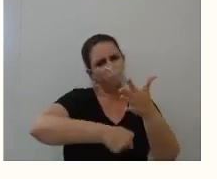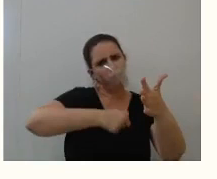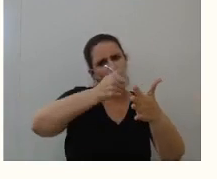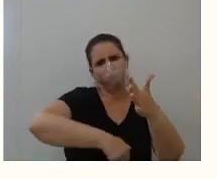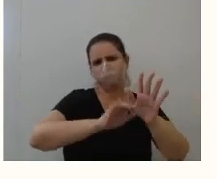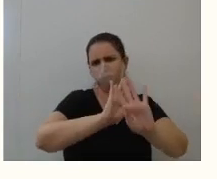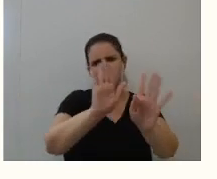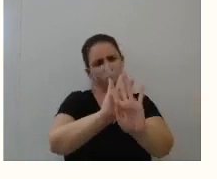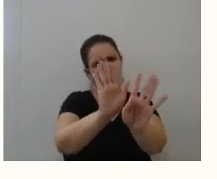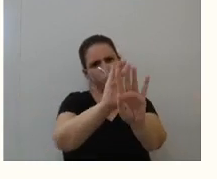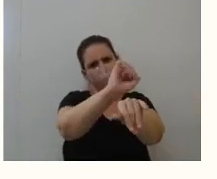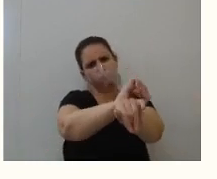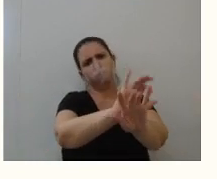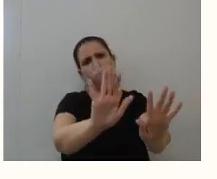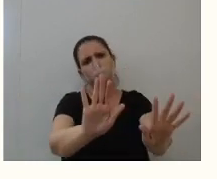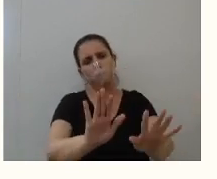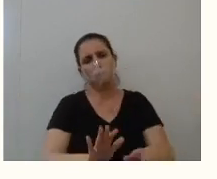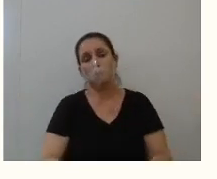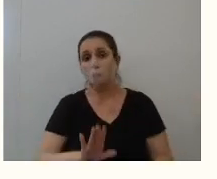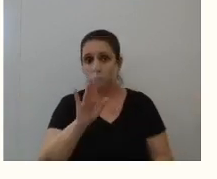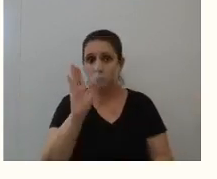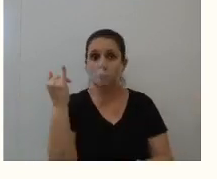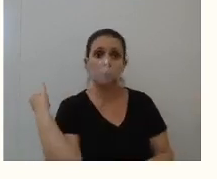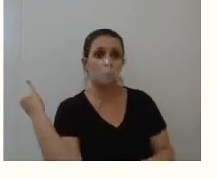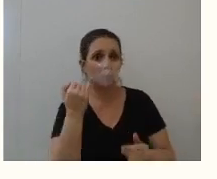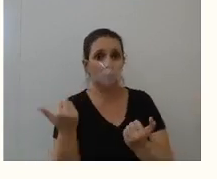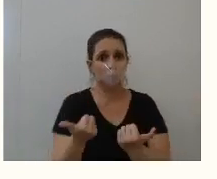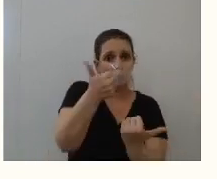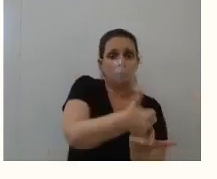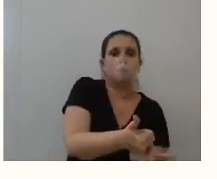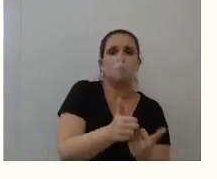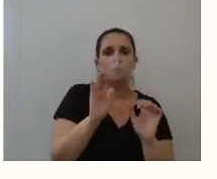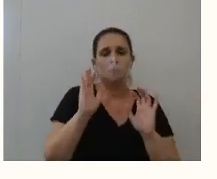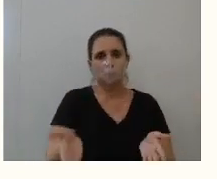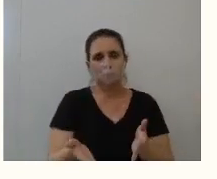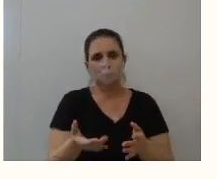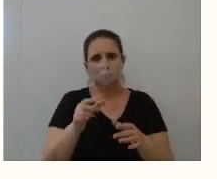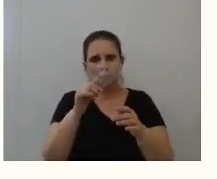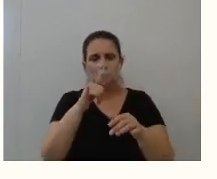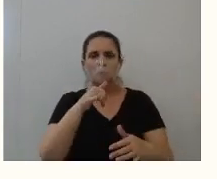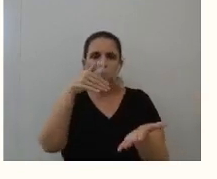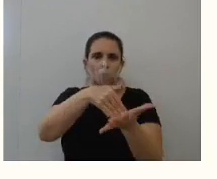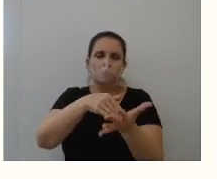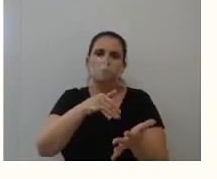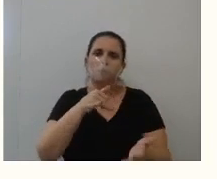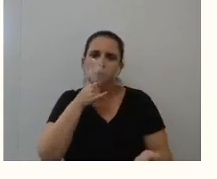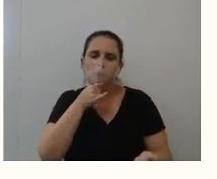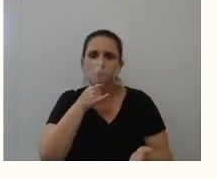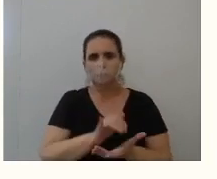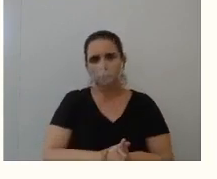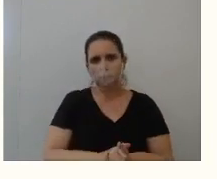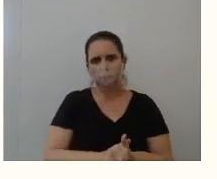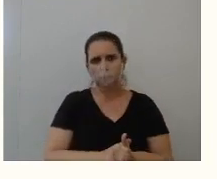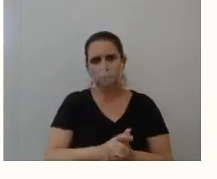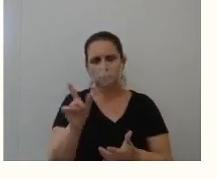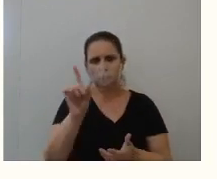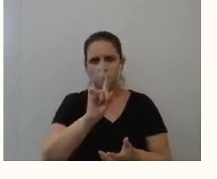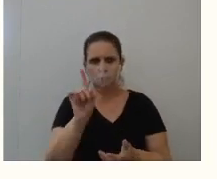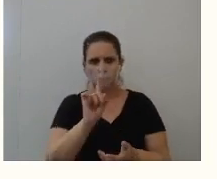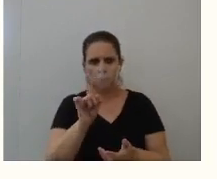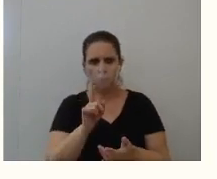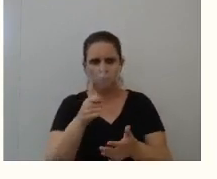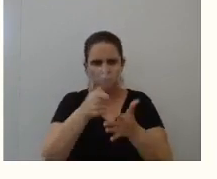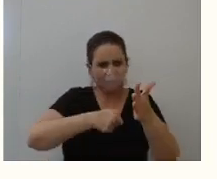uma dica importante é a substituição. Eu disse isso na semana passada. Se eu pego esse último exemplo, olha lá. Não